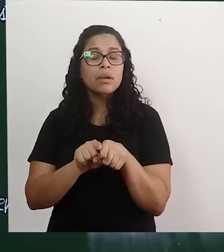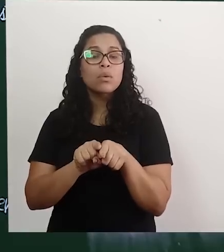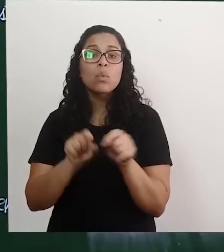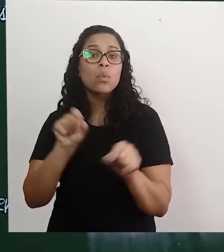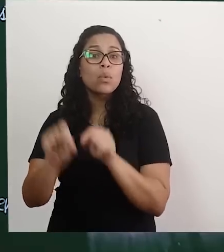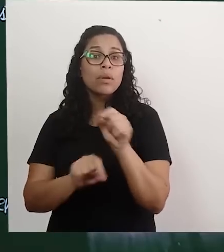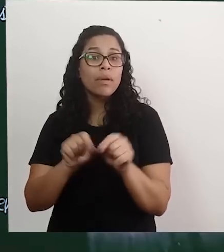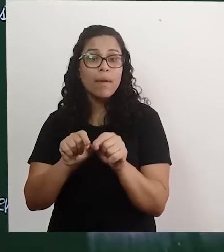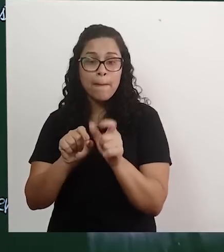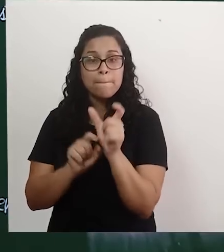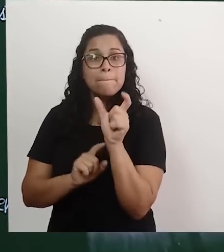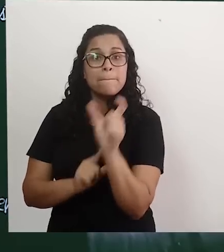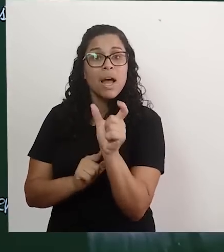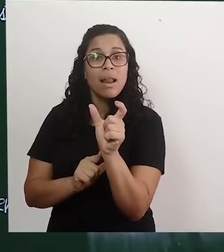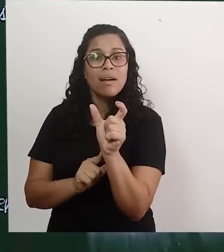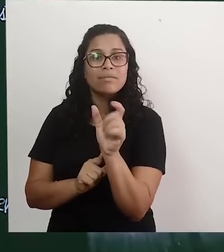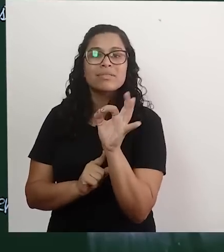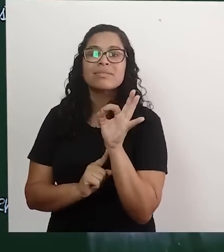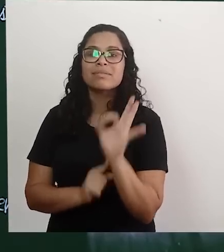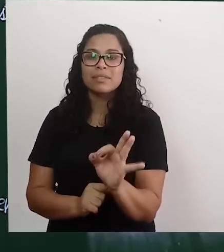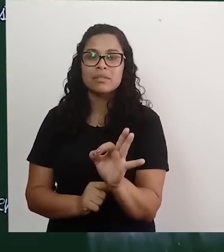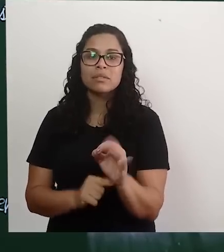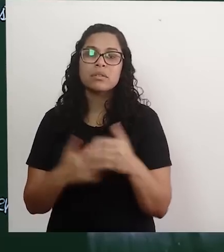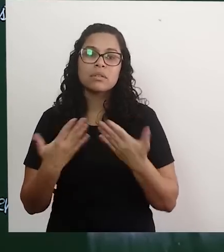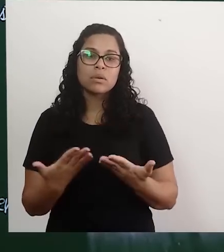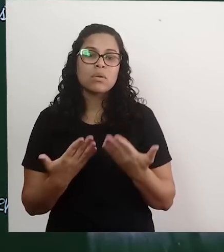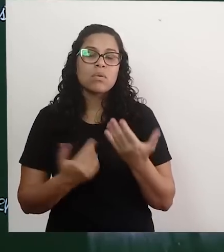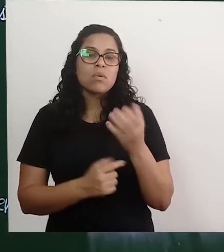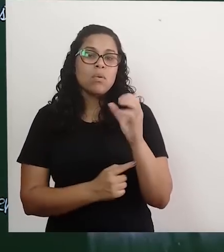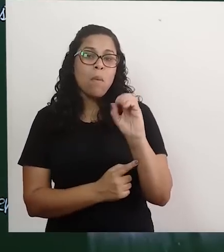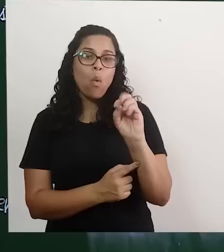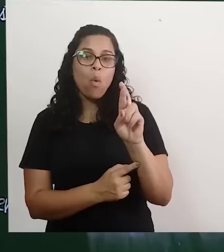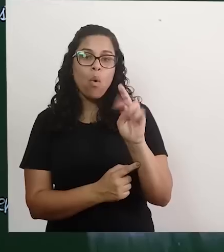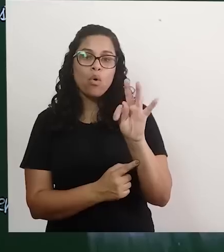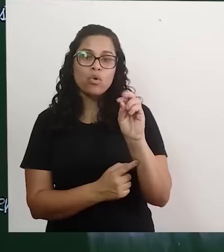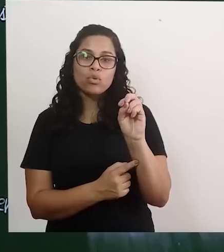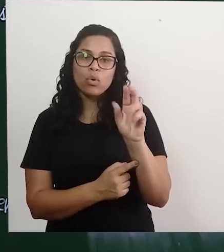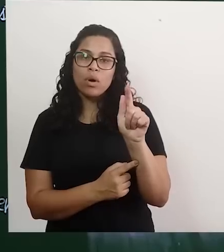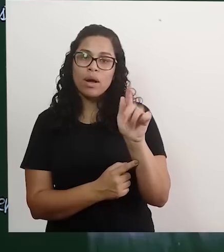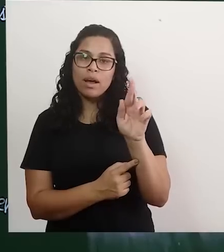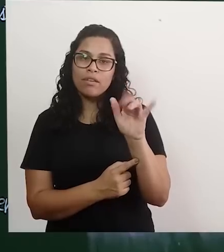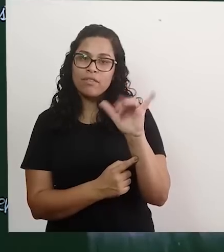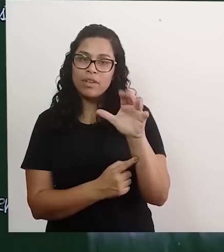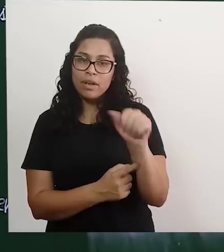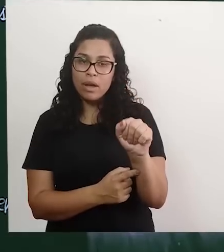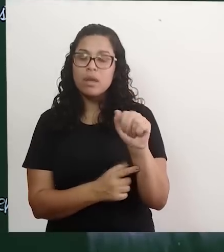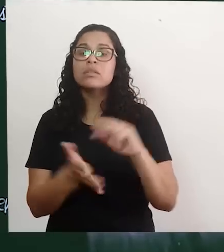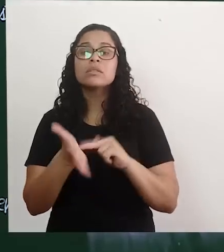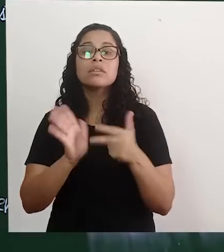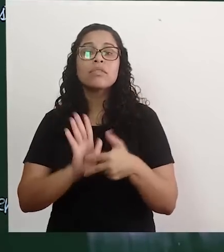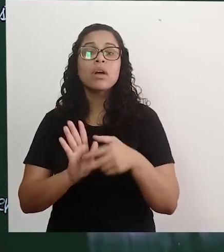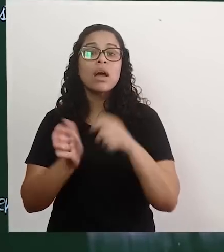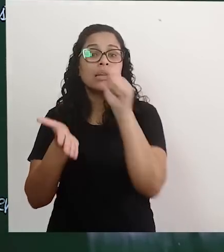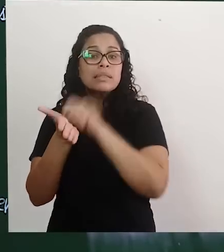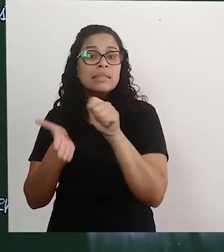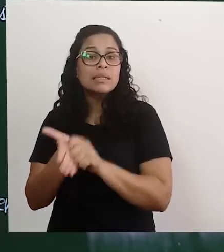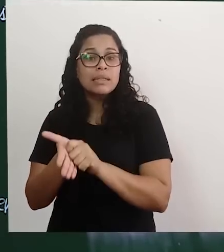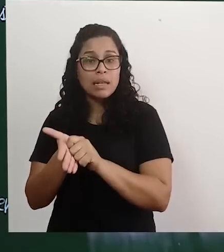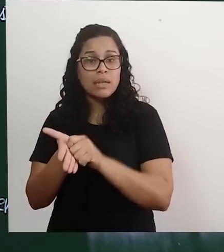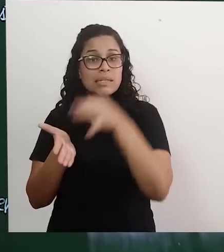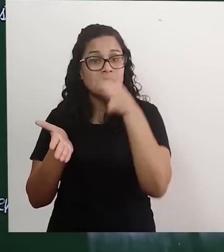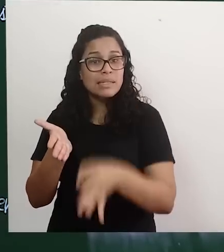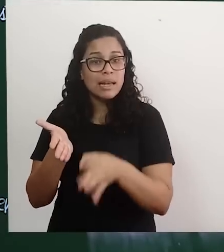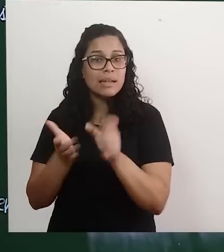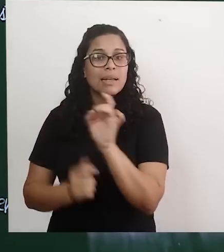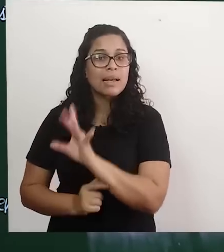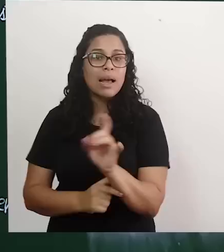de tudo, à grafia correta. Então, quando a gente vai falando de ortografia, a gente está falando disso, da grafia correta das